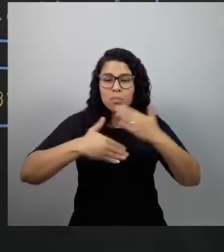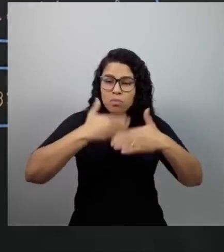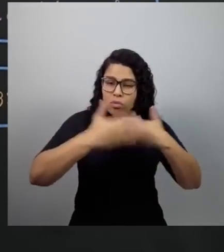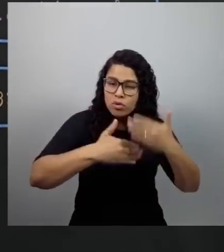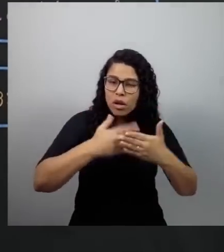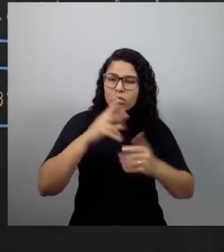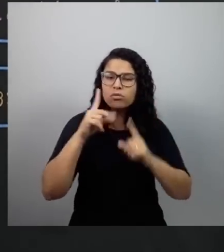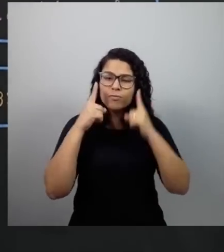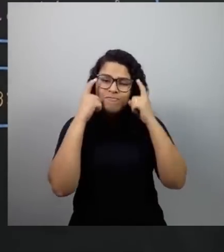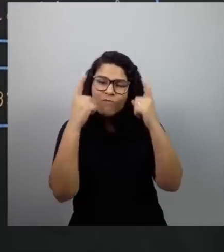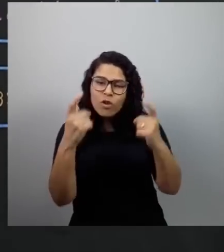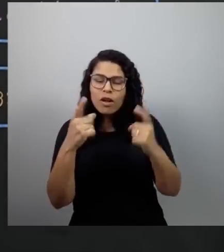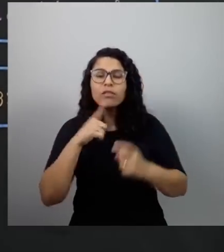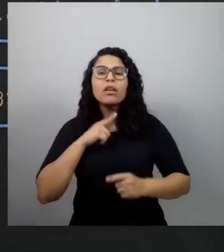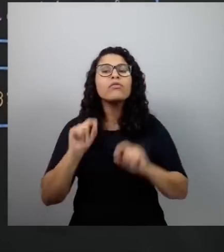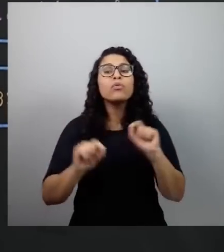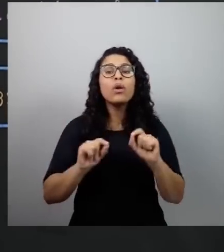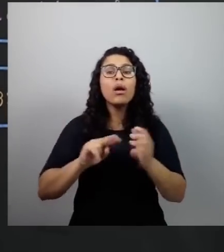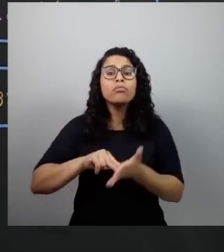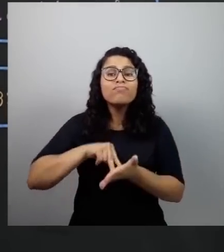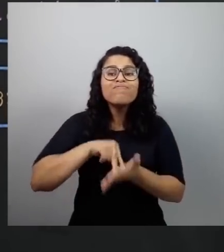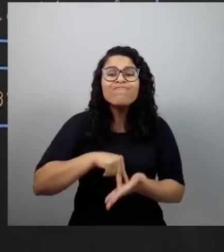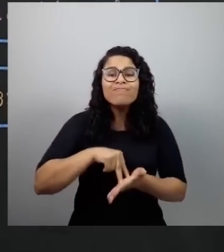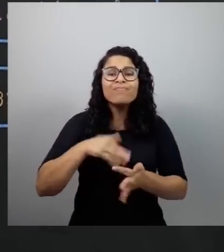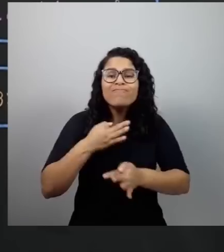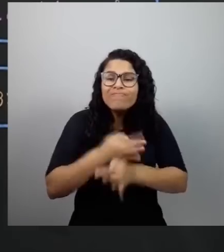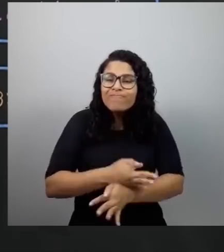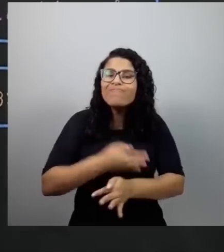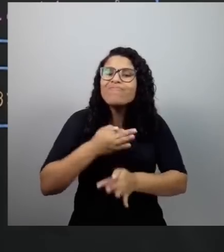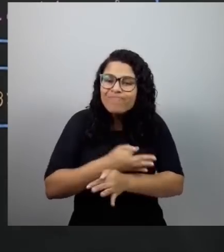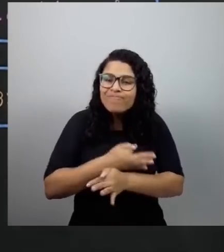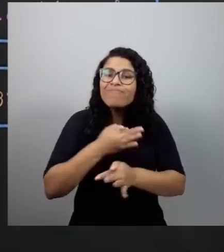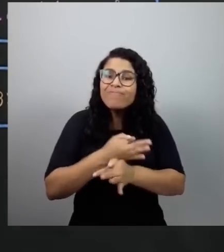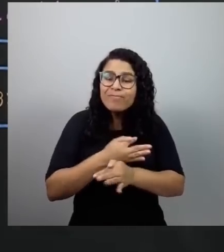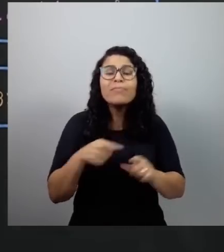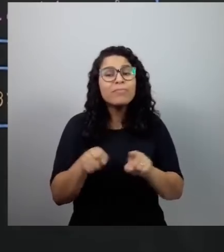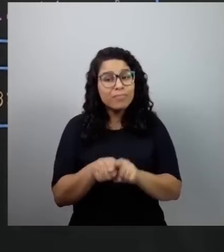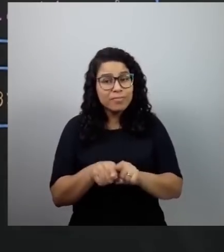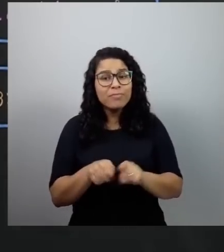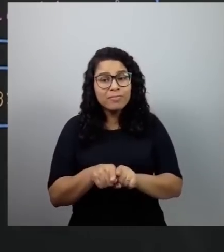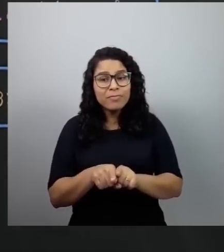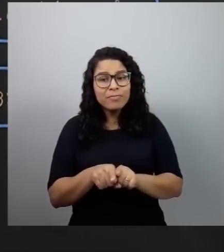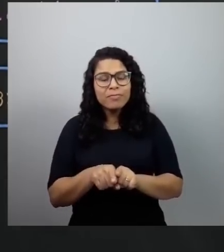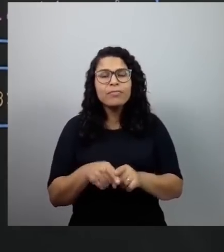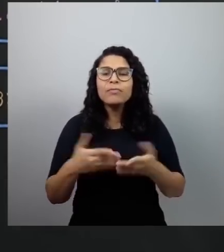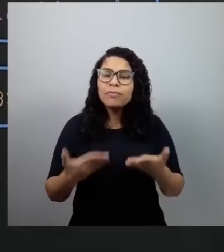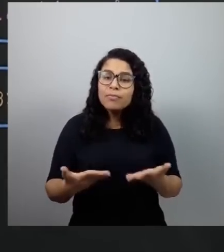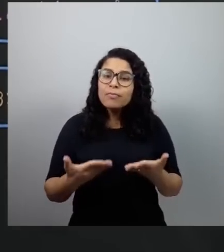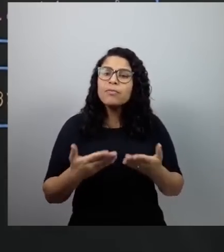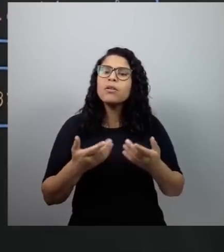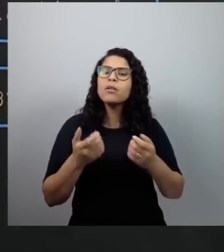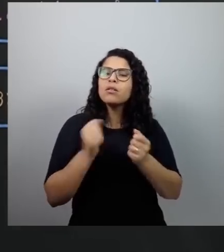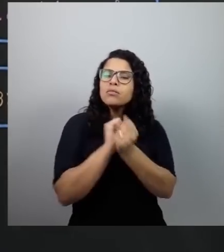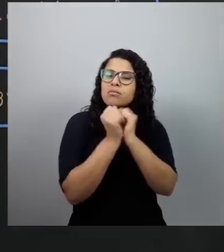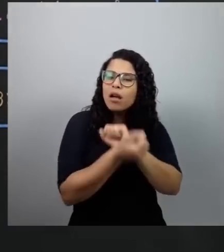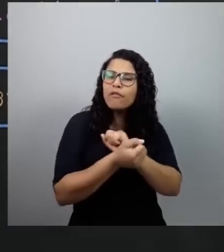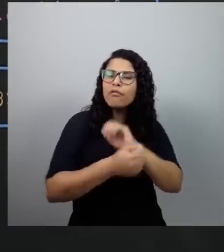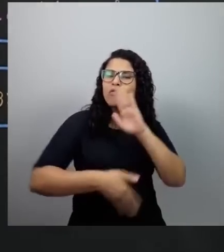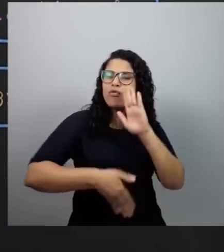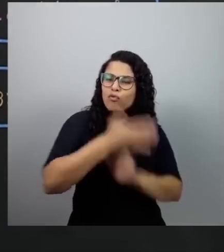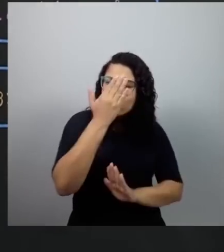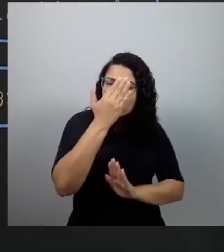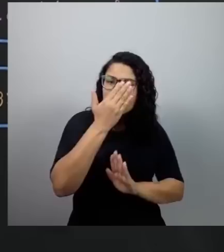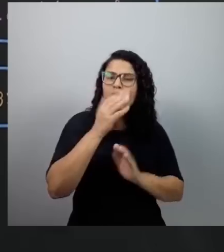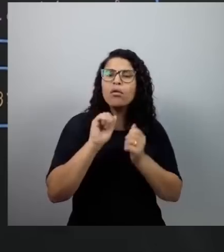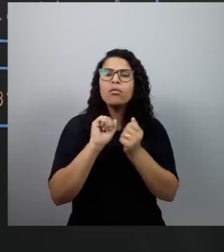ele teve muita resistência por parte dessas pessoas, né? E aí eu estou falando de rebeliões, né? De